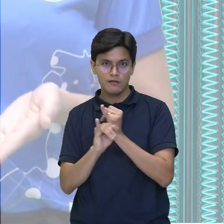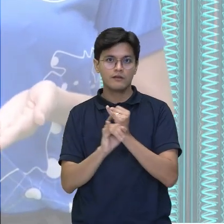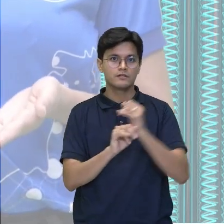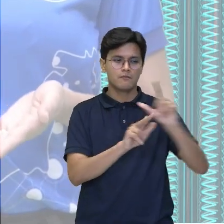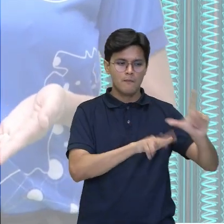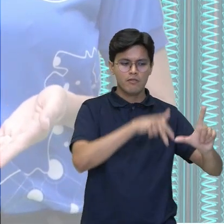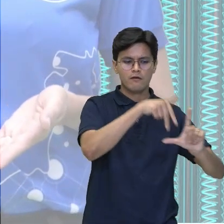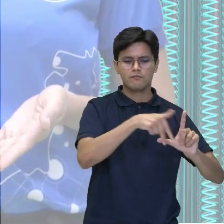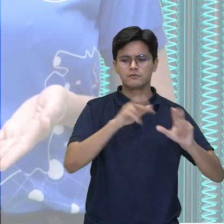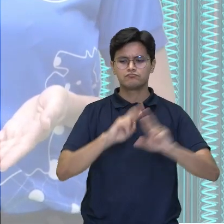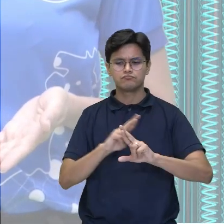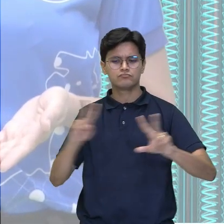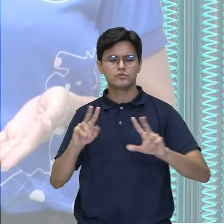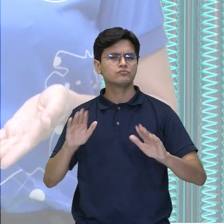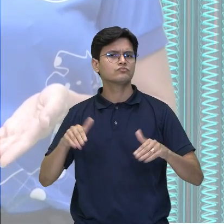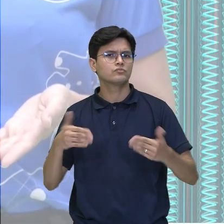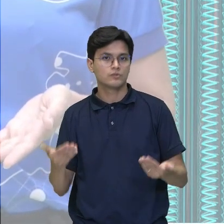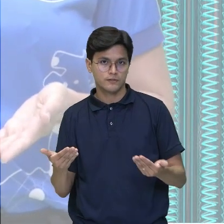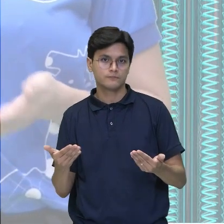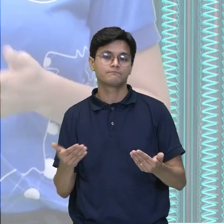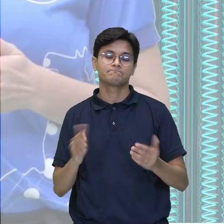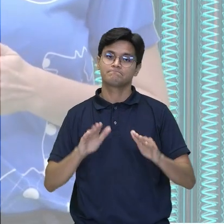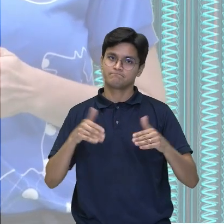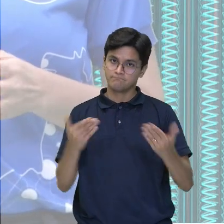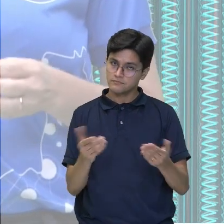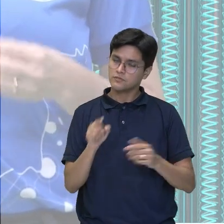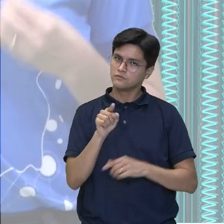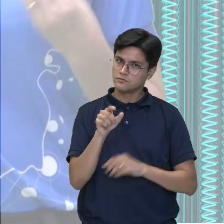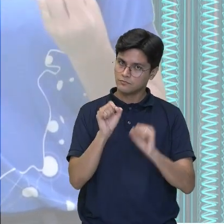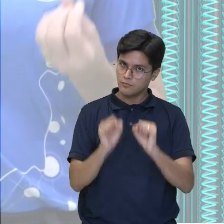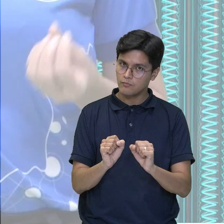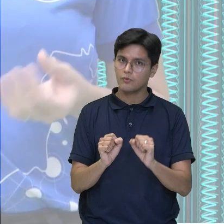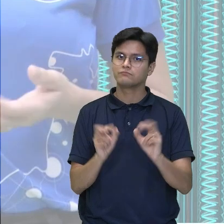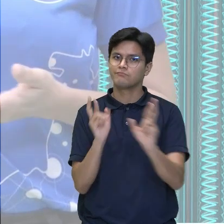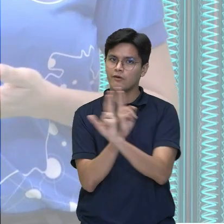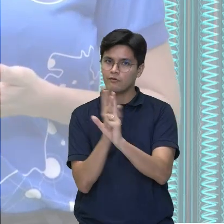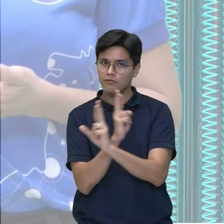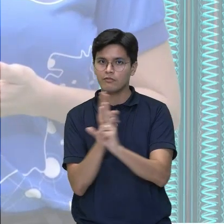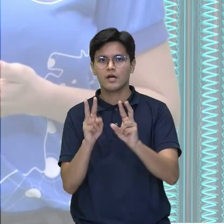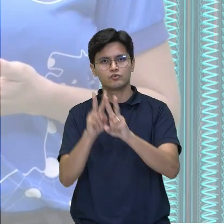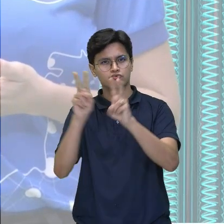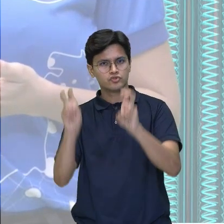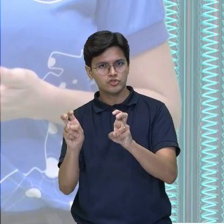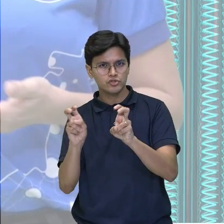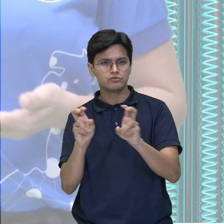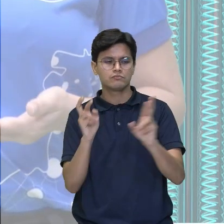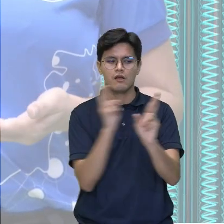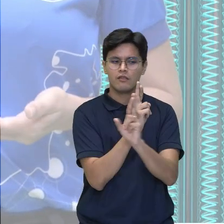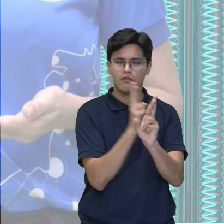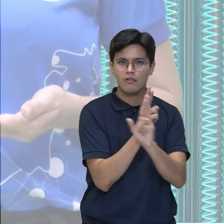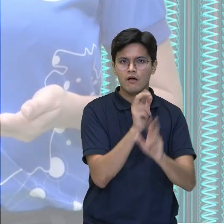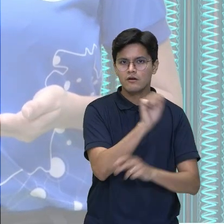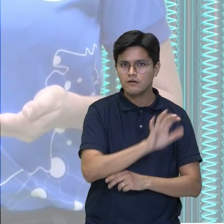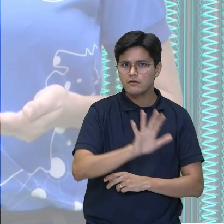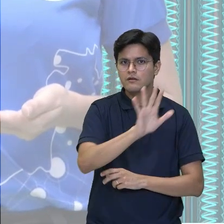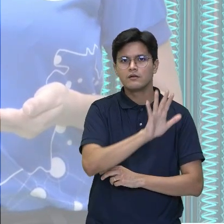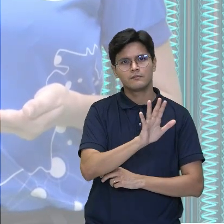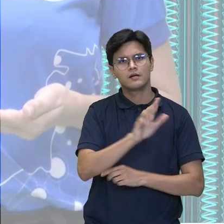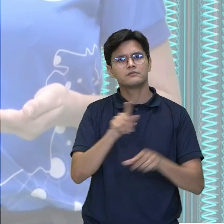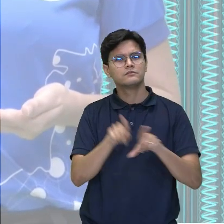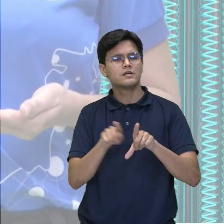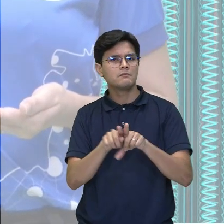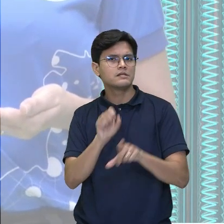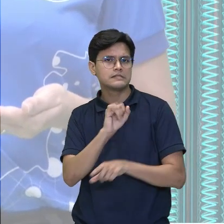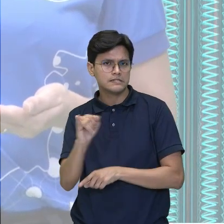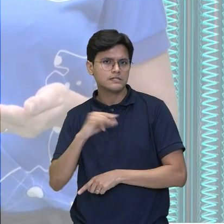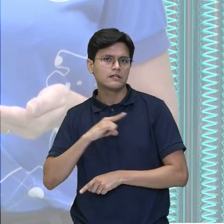você vai fazendo a relação desse título com a imagem. Procura palavras que você já conhece também. Sabe sobre o metaverso?